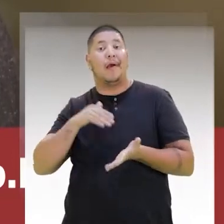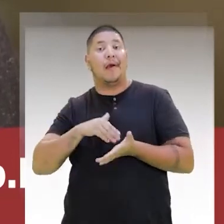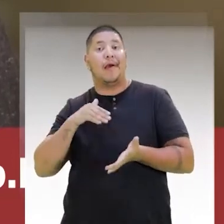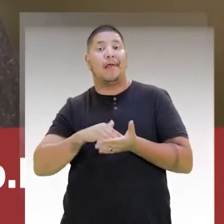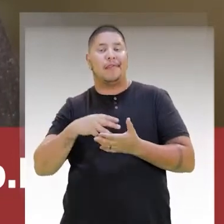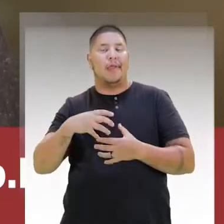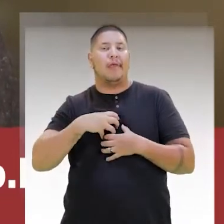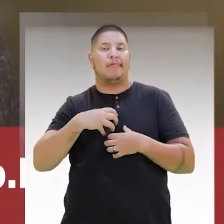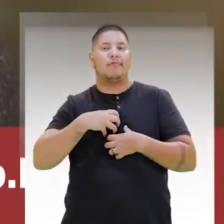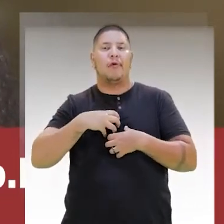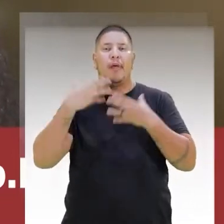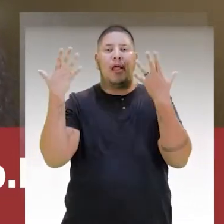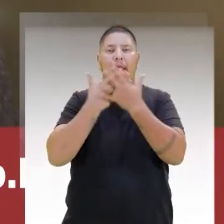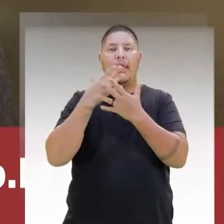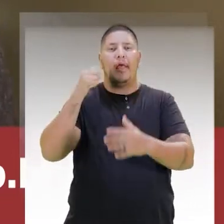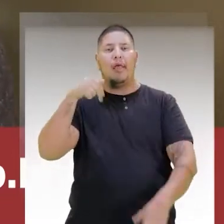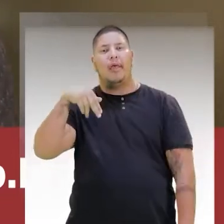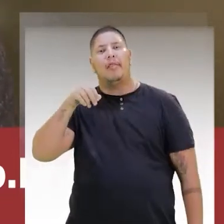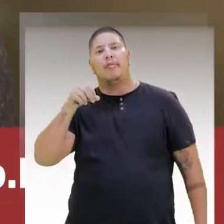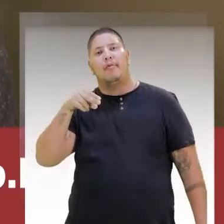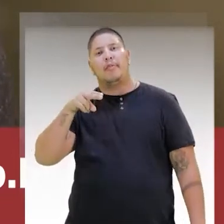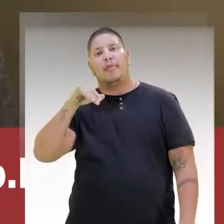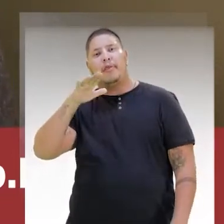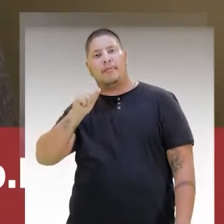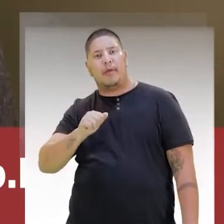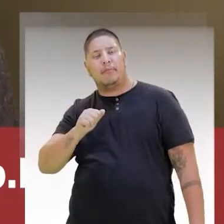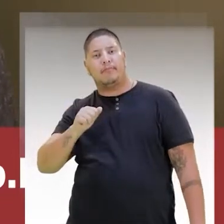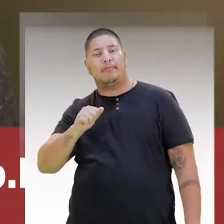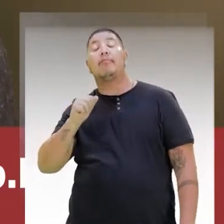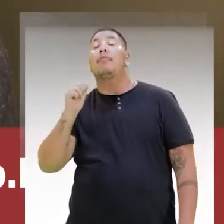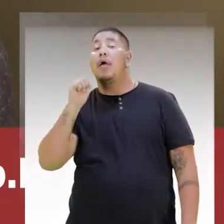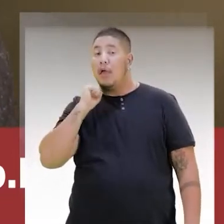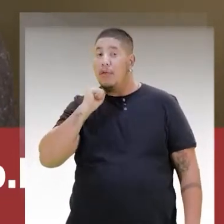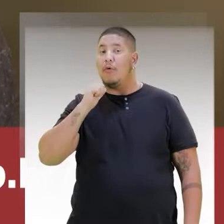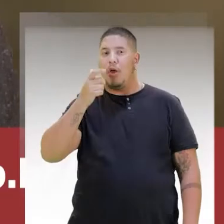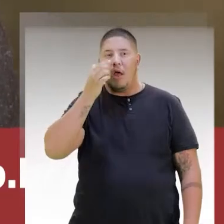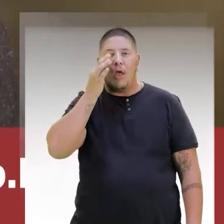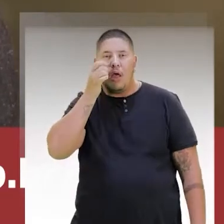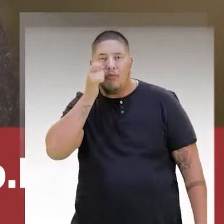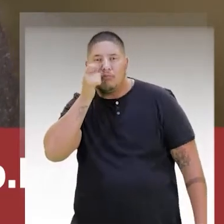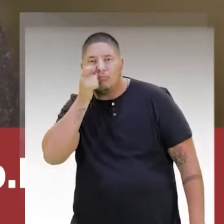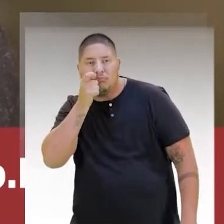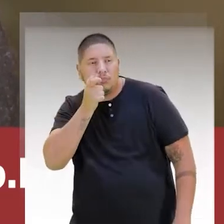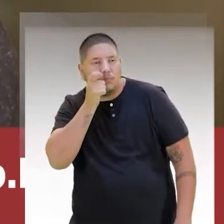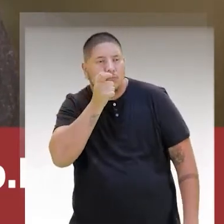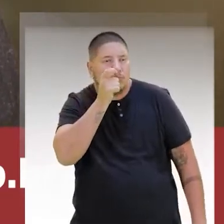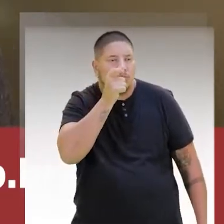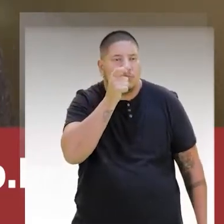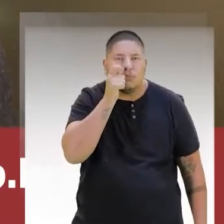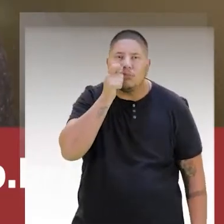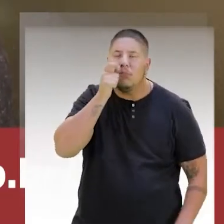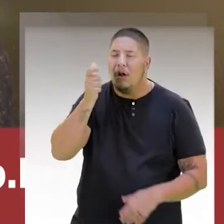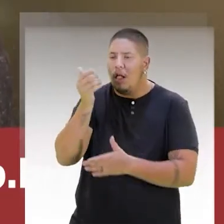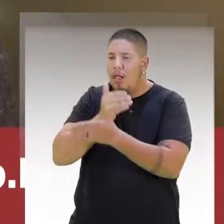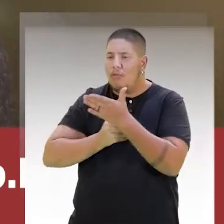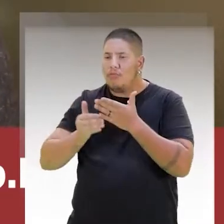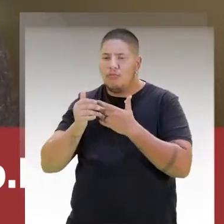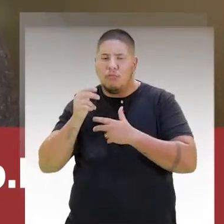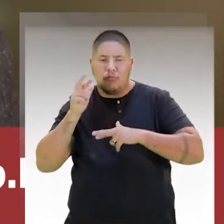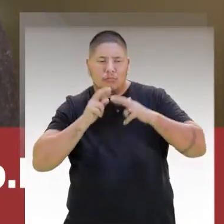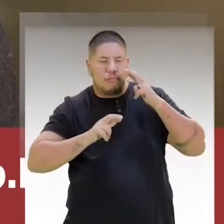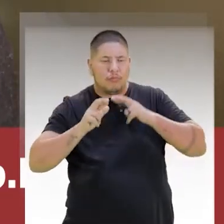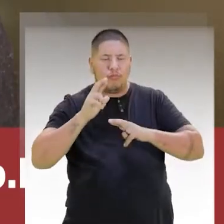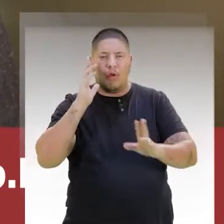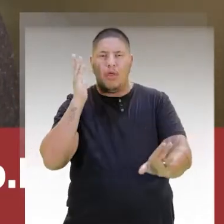de forma anônima, se não quiser se identificar. Mas, além disso, a gente vai estar atento a todas as campanhas para identificar